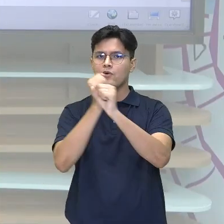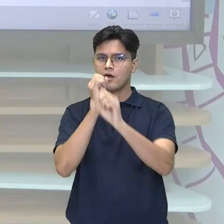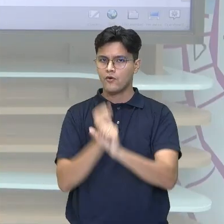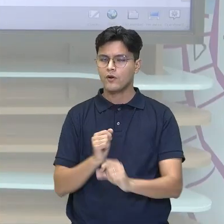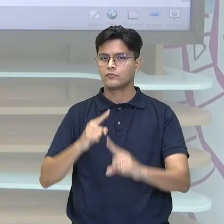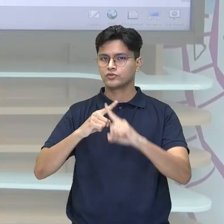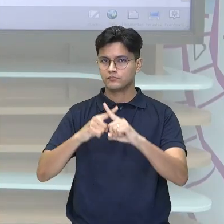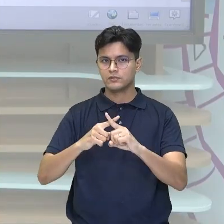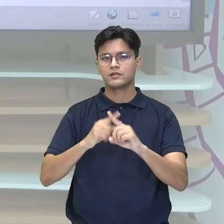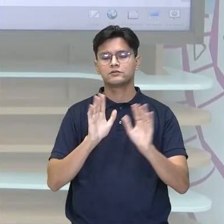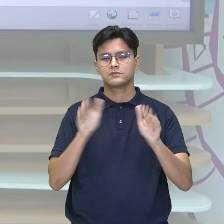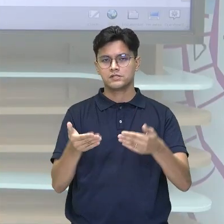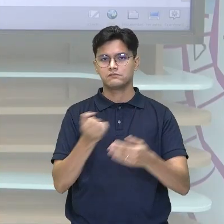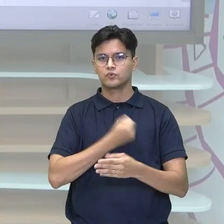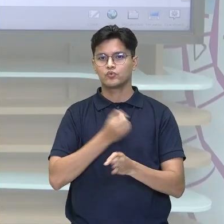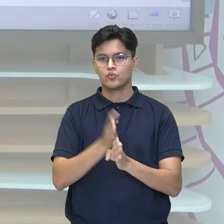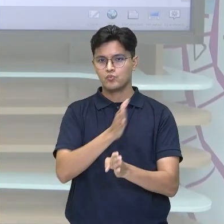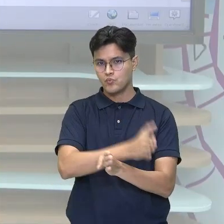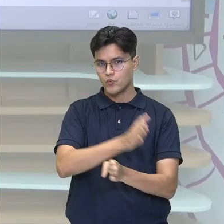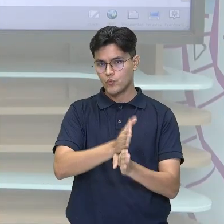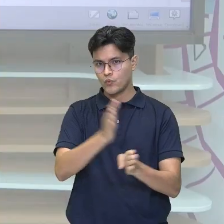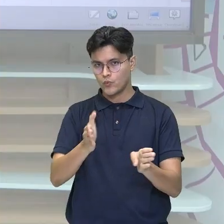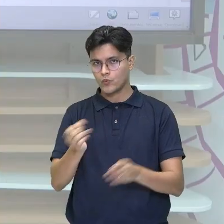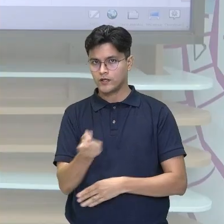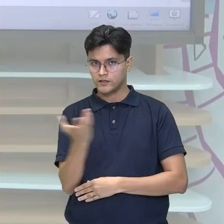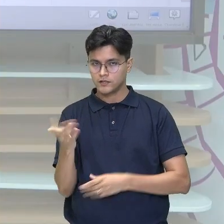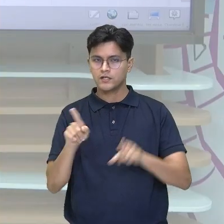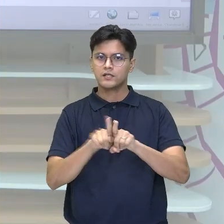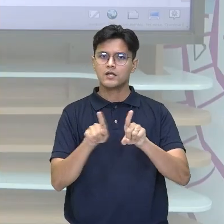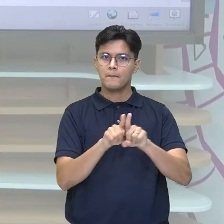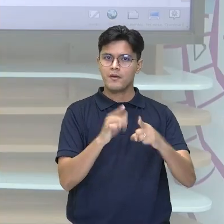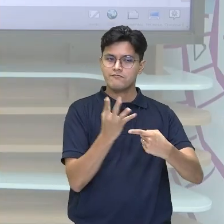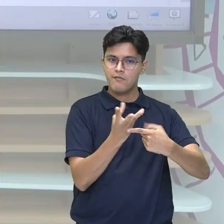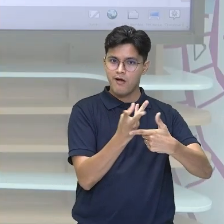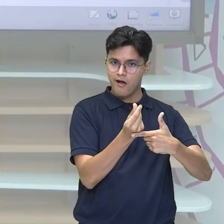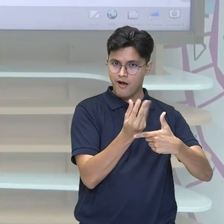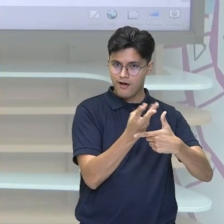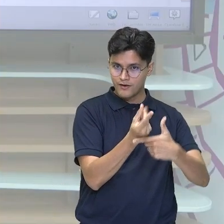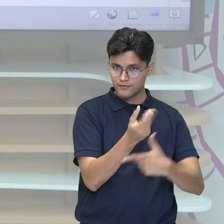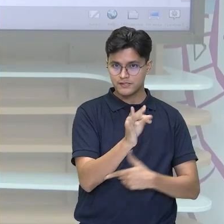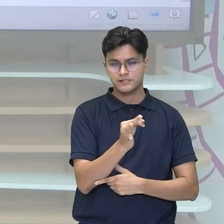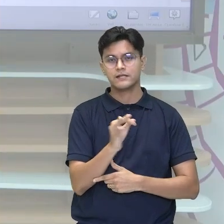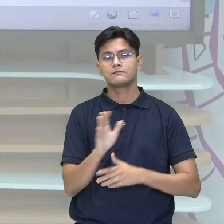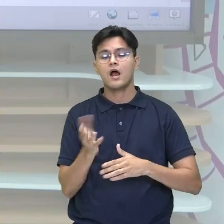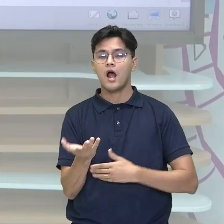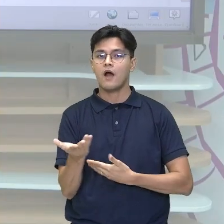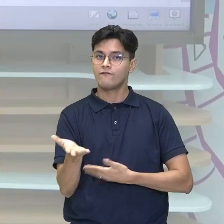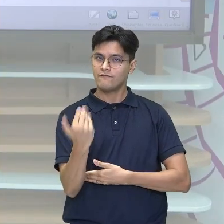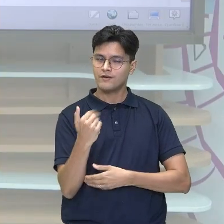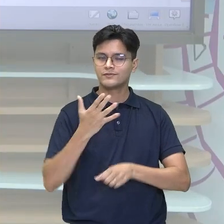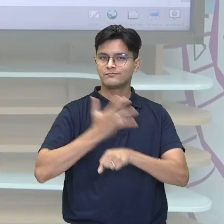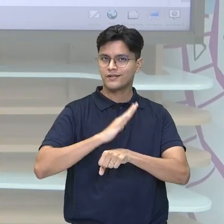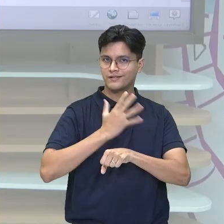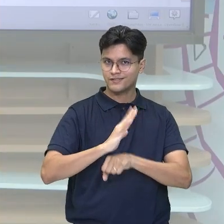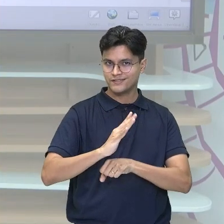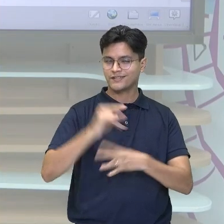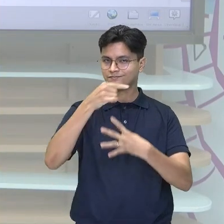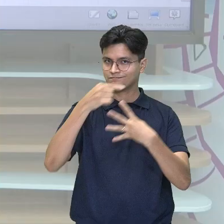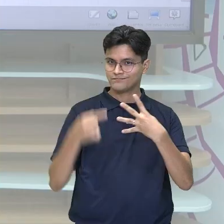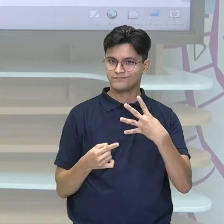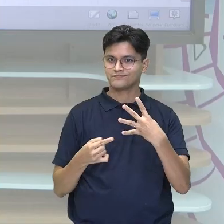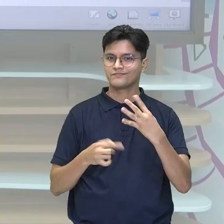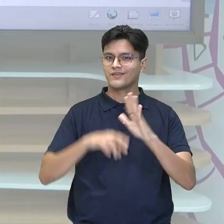números inteiros, quando a gente for envolver álgebra, tá certo? Então, vamos praticar aqui essa propriedade distributiva